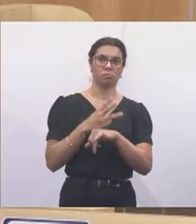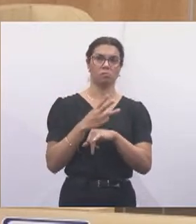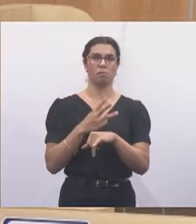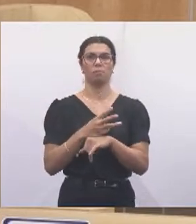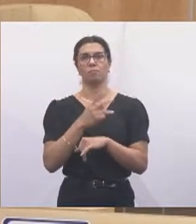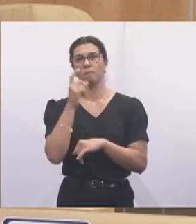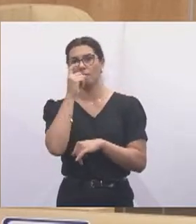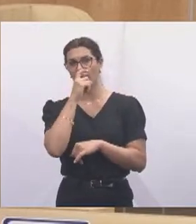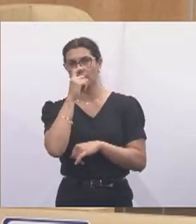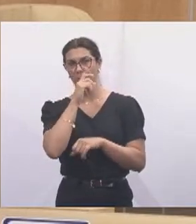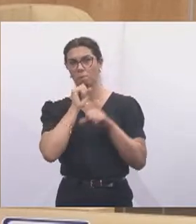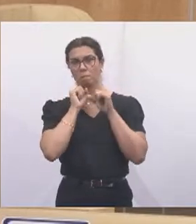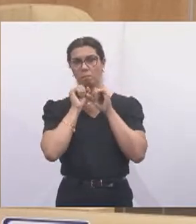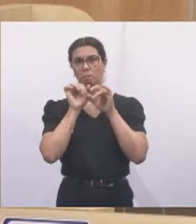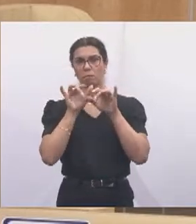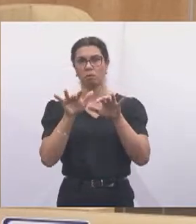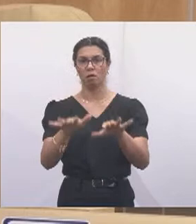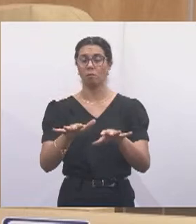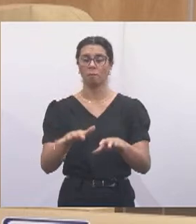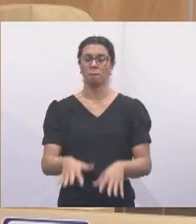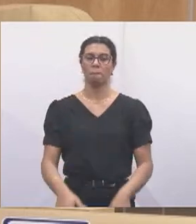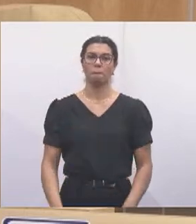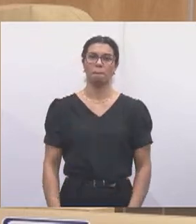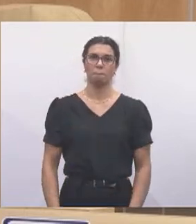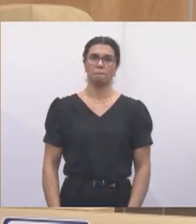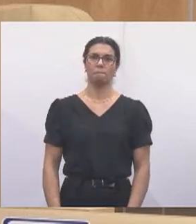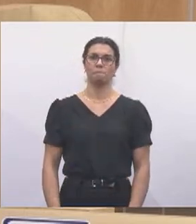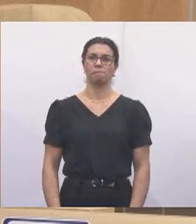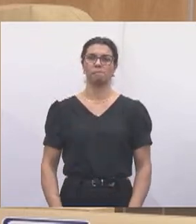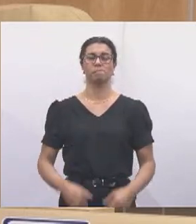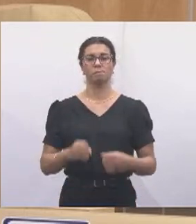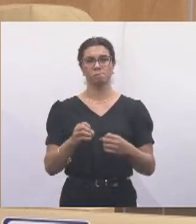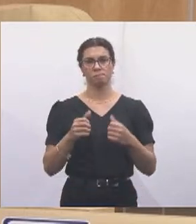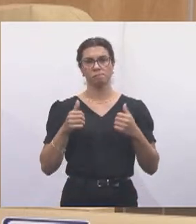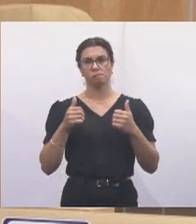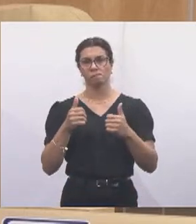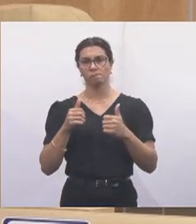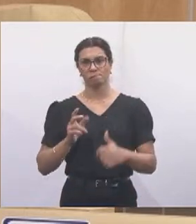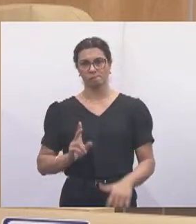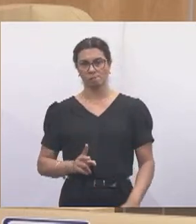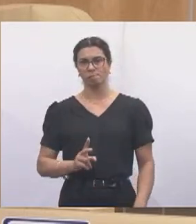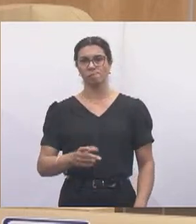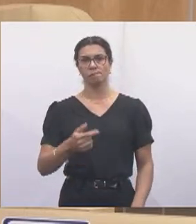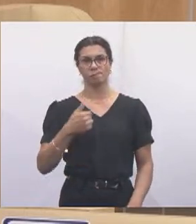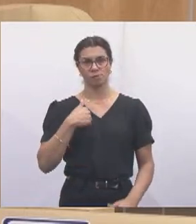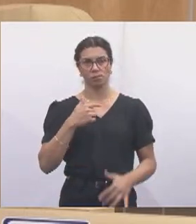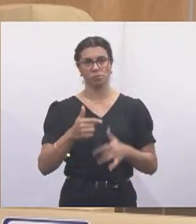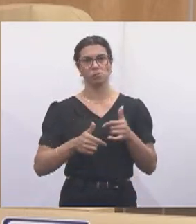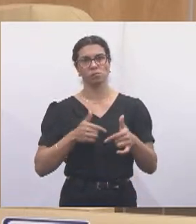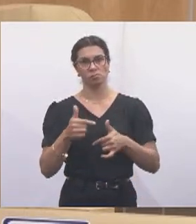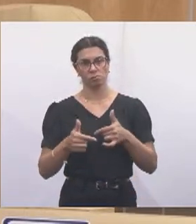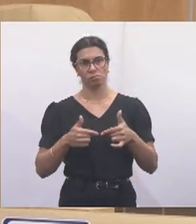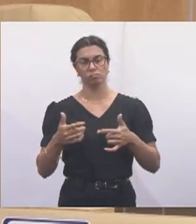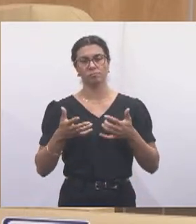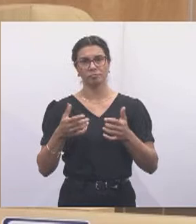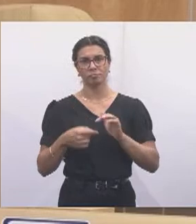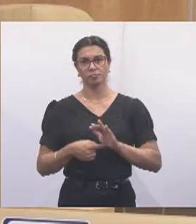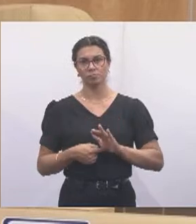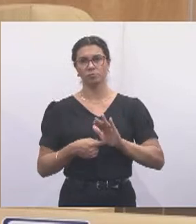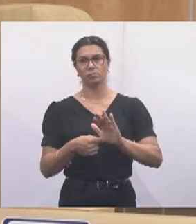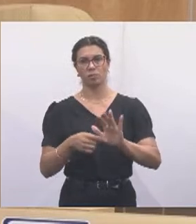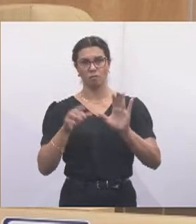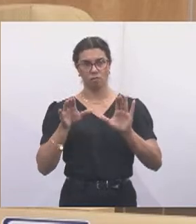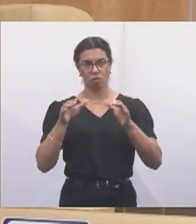em verdade, falando que não é a verdade, tá bom? Mas enfim, tudo bem, vamos seguir que eu tenho muito trabalho para mostrar. A gente tem que focar no